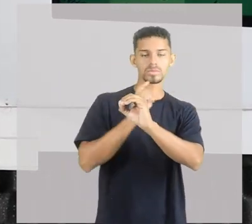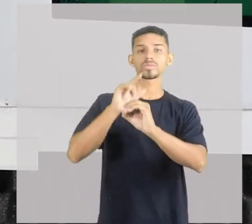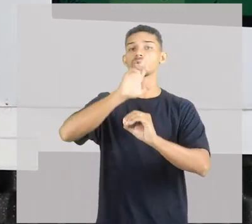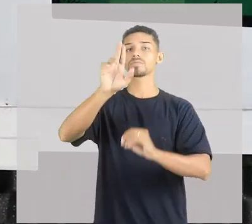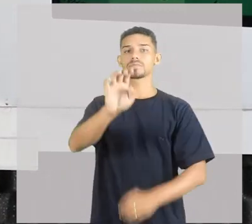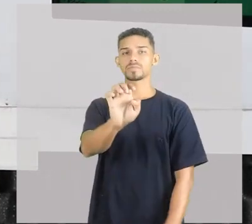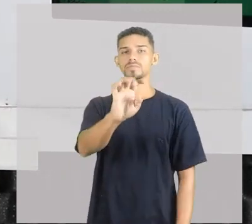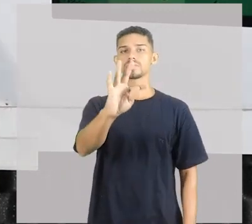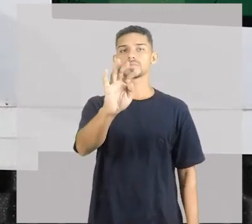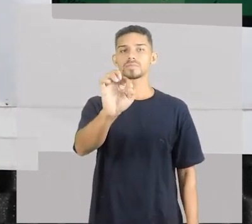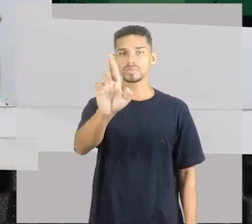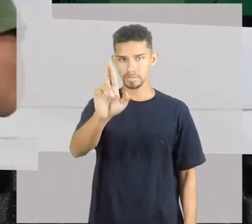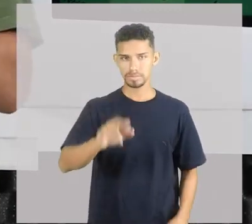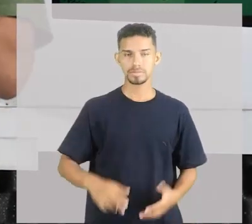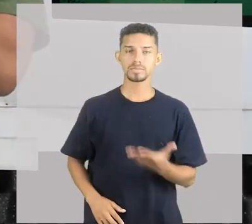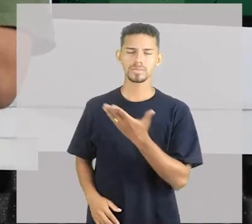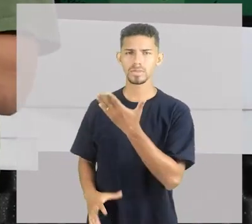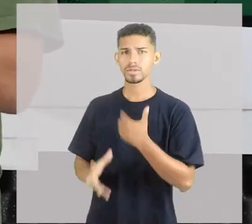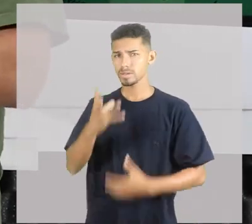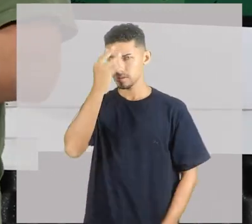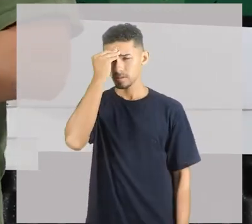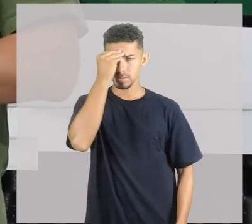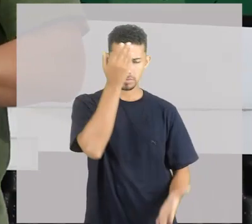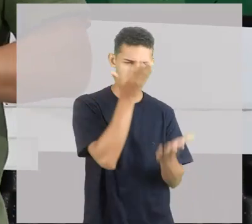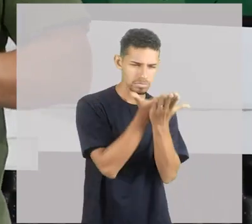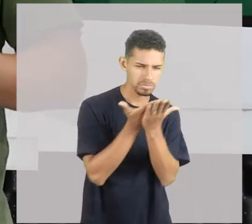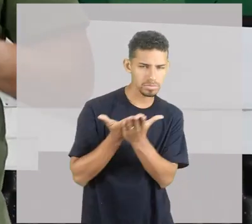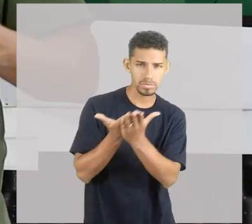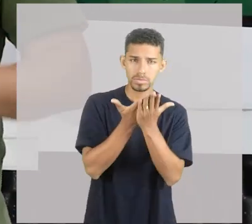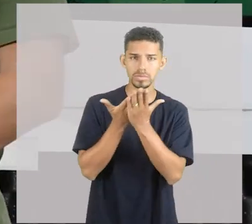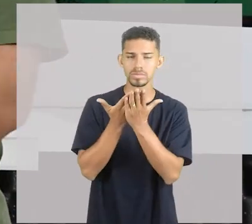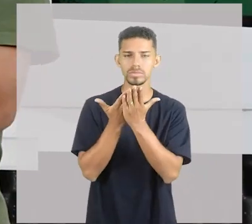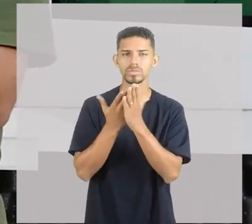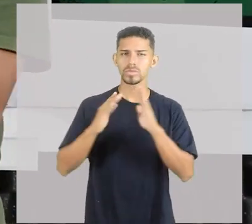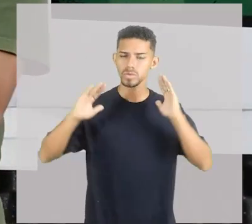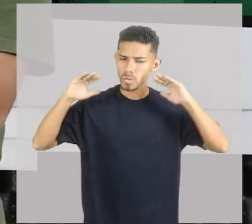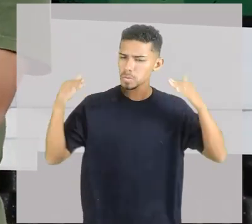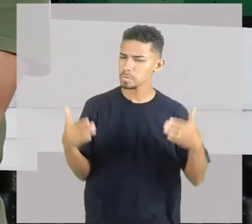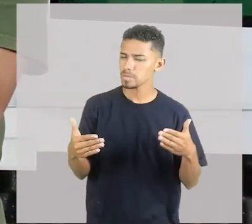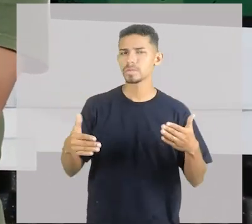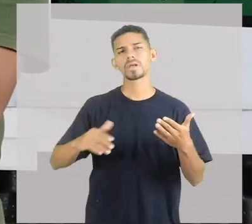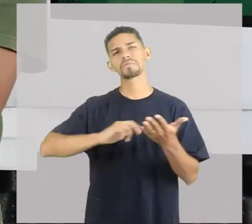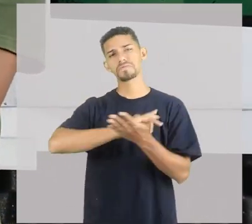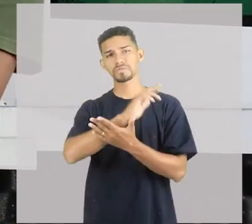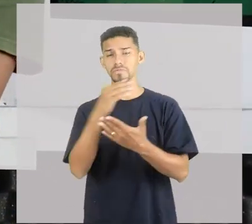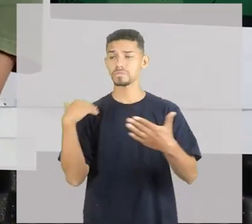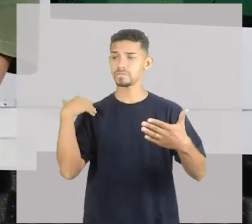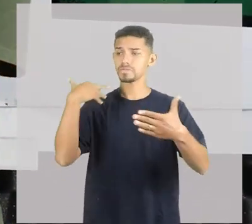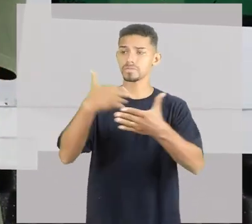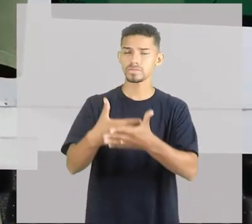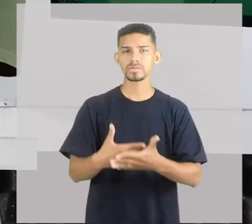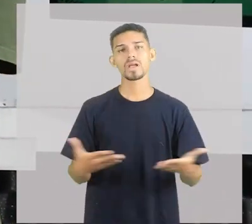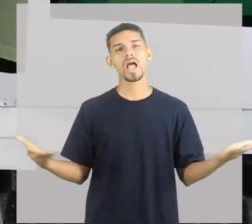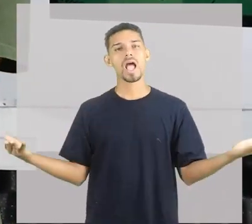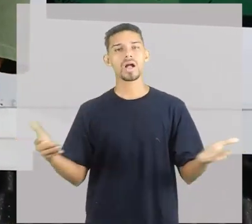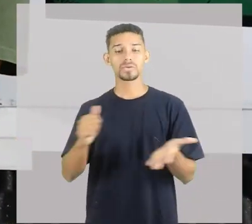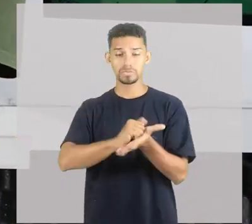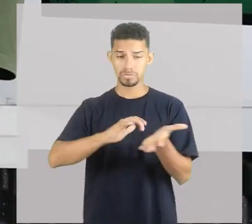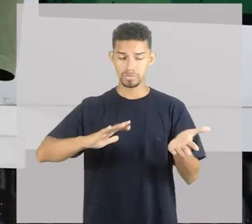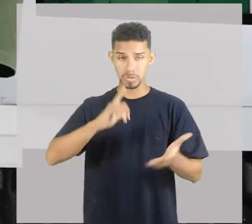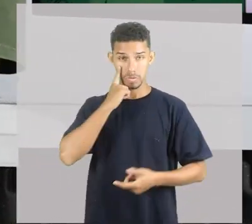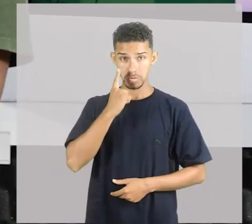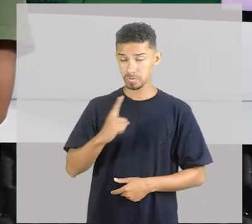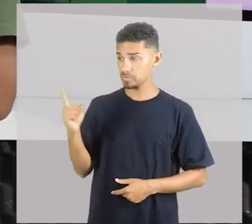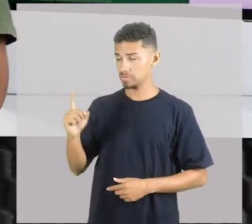Então, fixando mais nas oxigenadas, que eu acho que é o que você já deve ter visto até aqui, nós vamos agora para os exercícios,